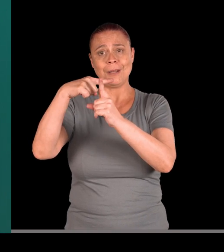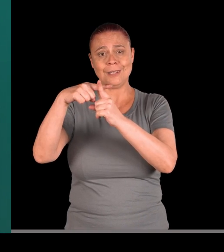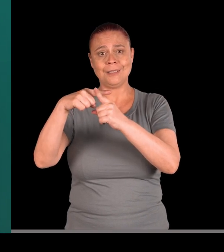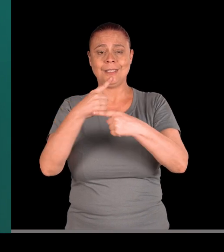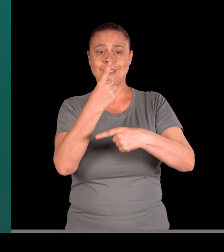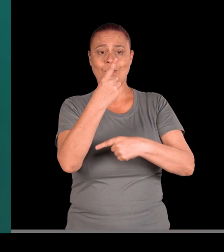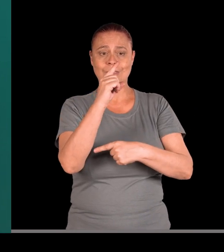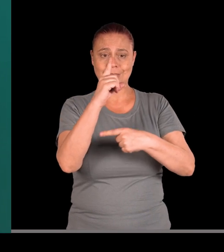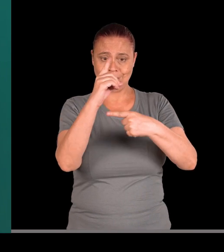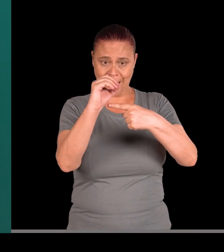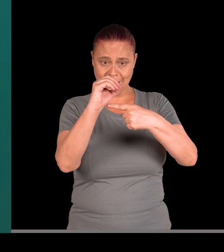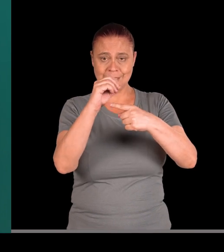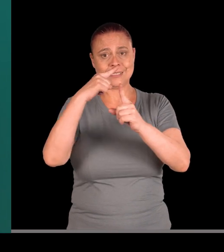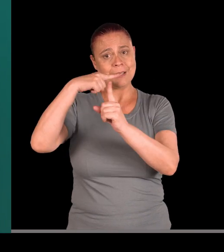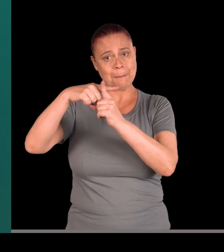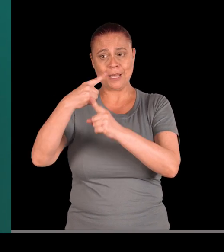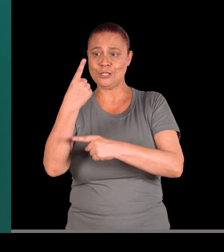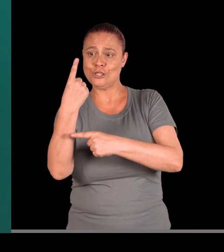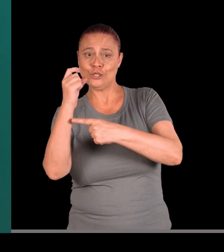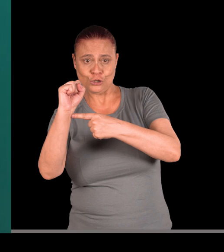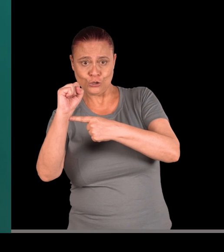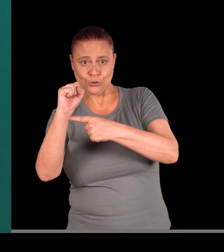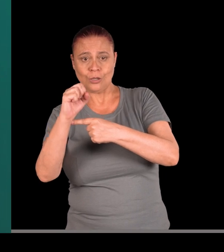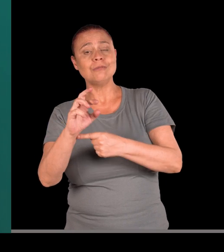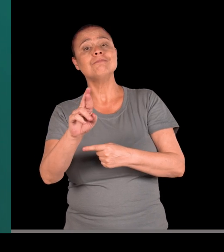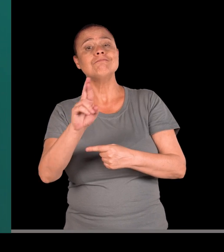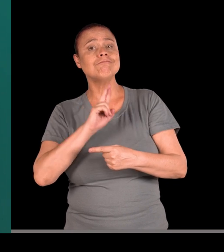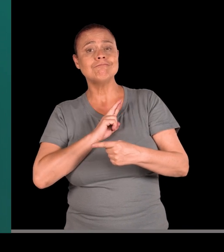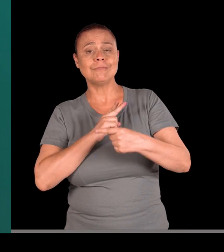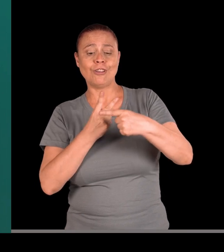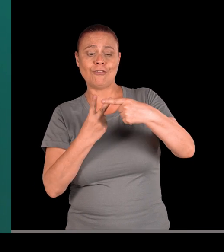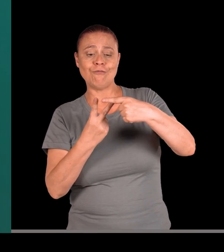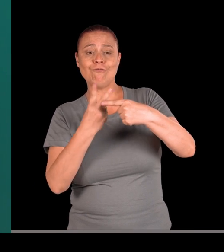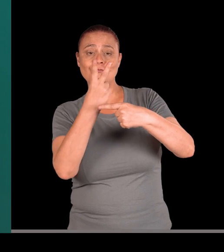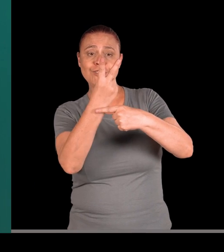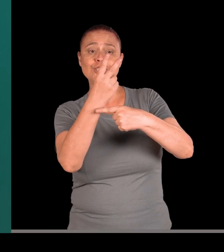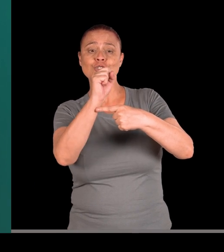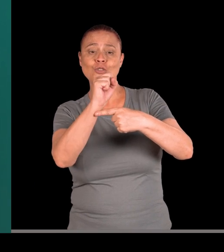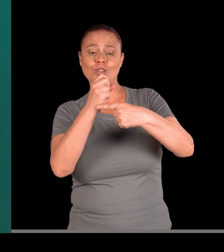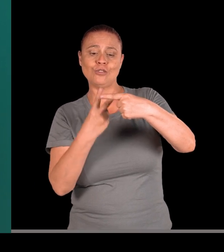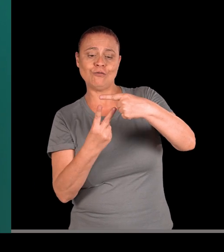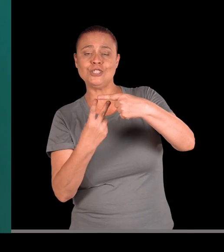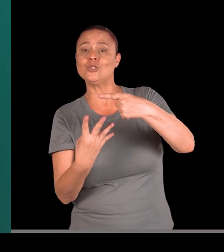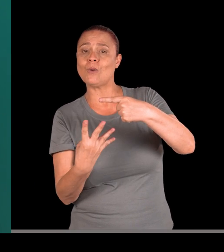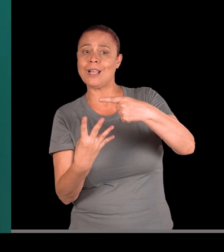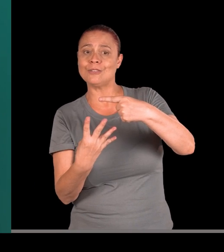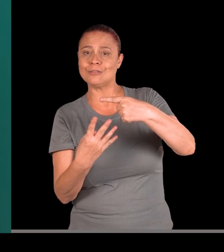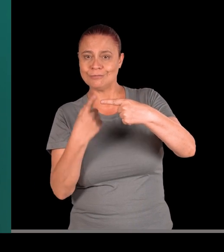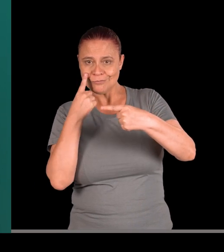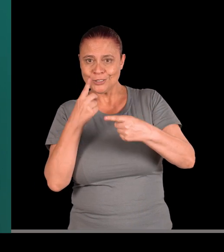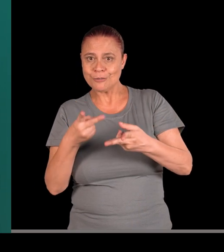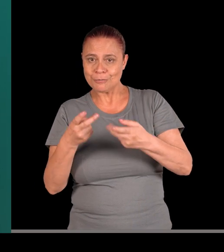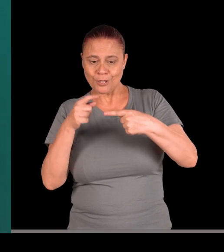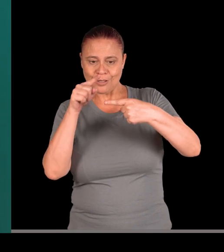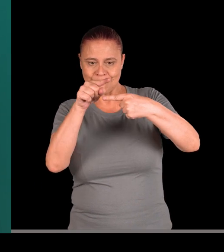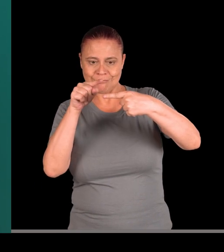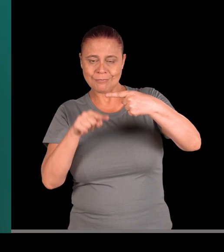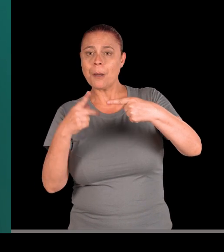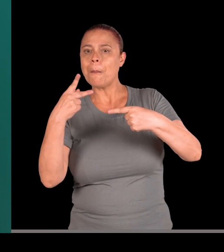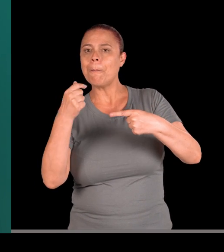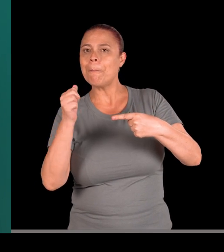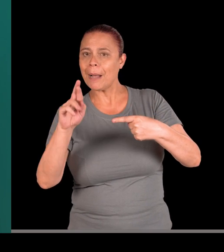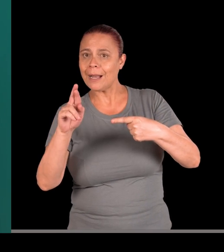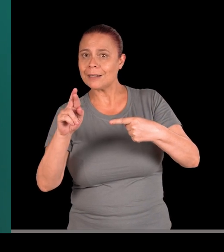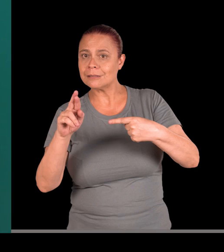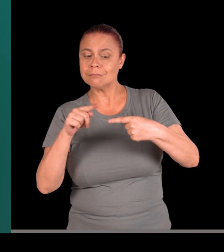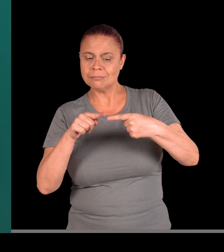os numeradores. 10 mais 18, 28. 28, 24 avos. Percebam que os dois